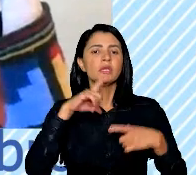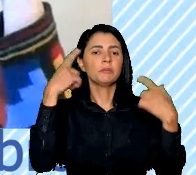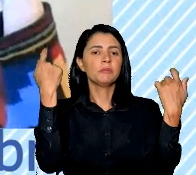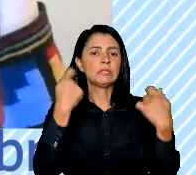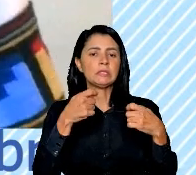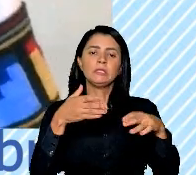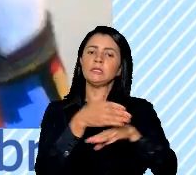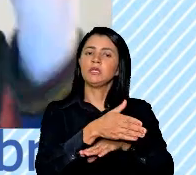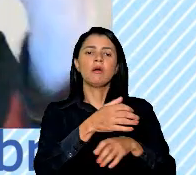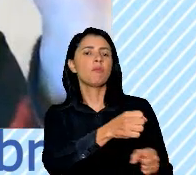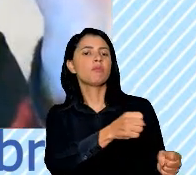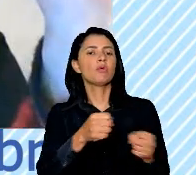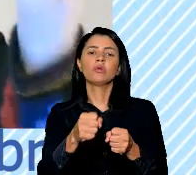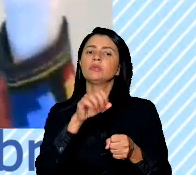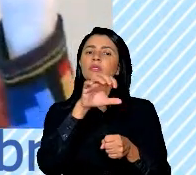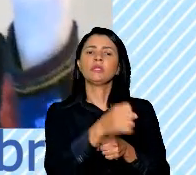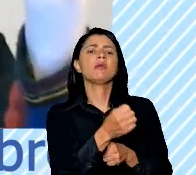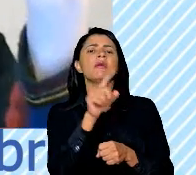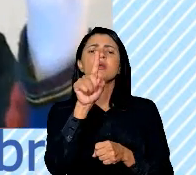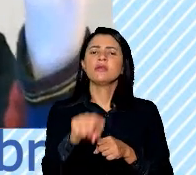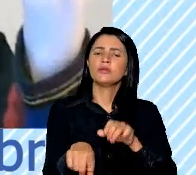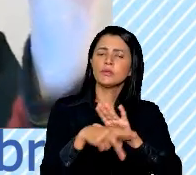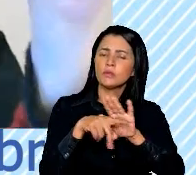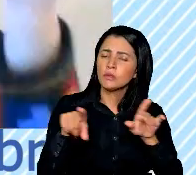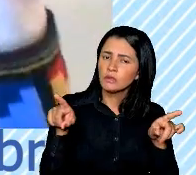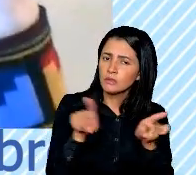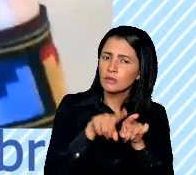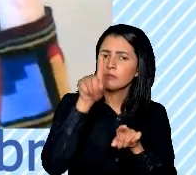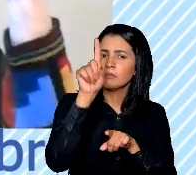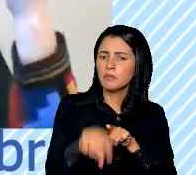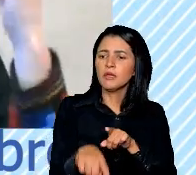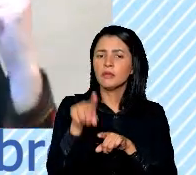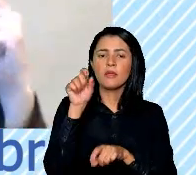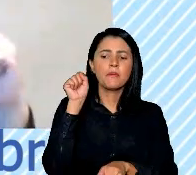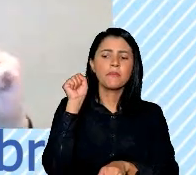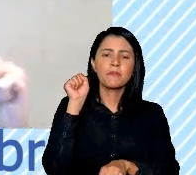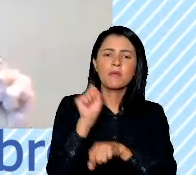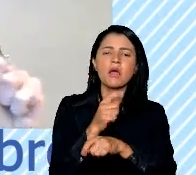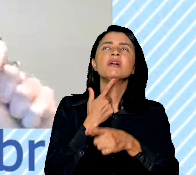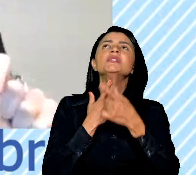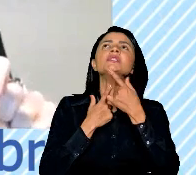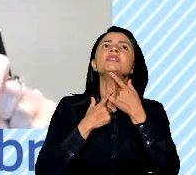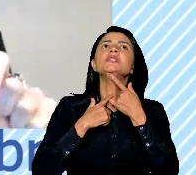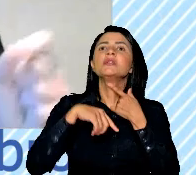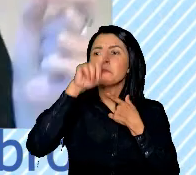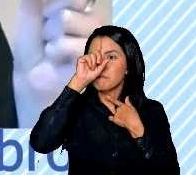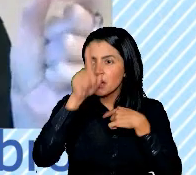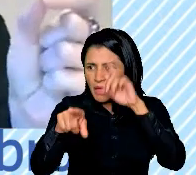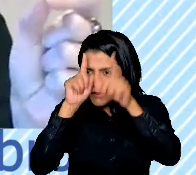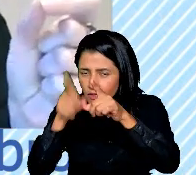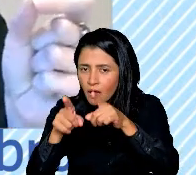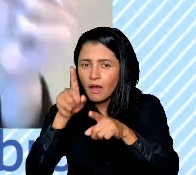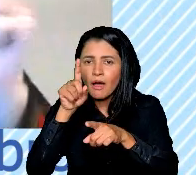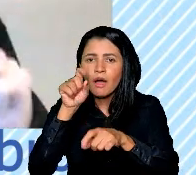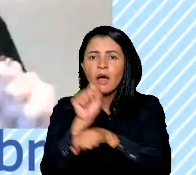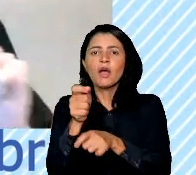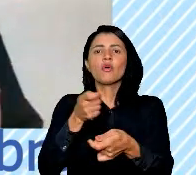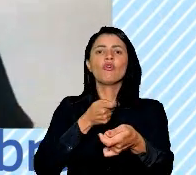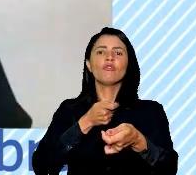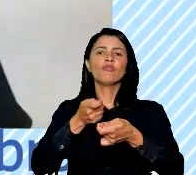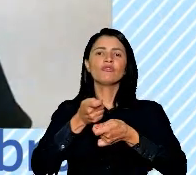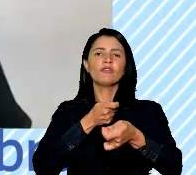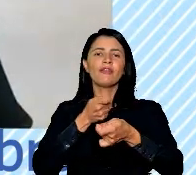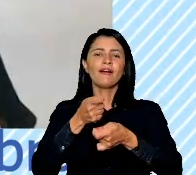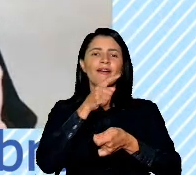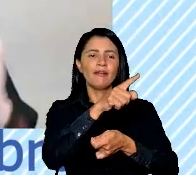poder. Isso implica também refrear o desejo de mandar e, com ele, o desejo